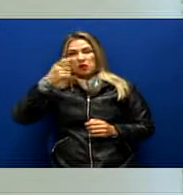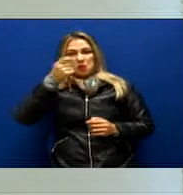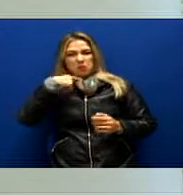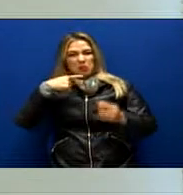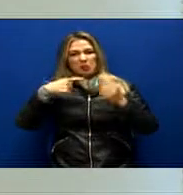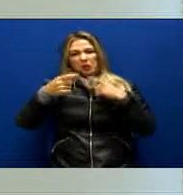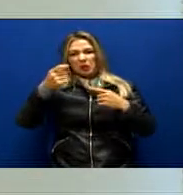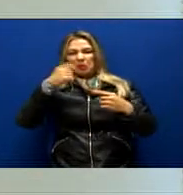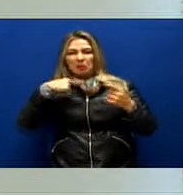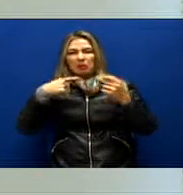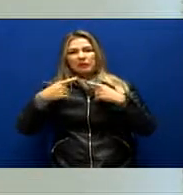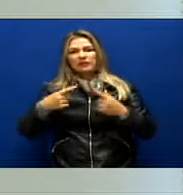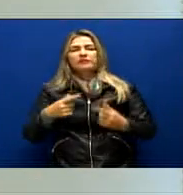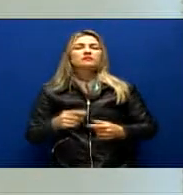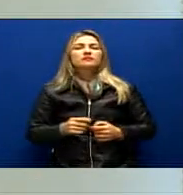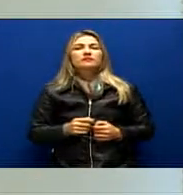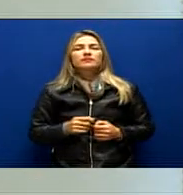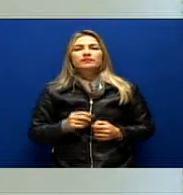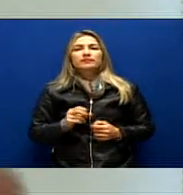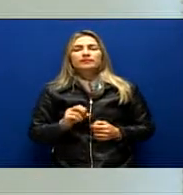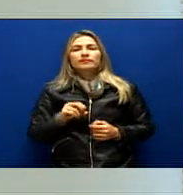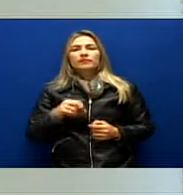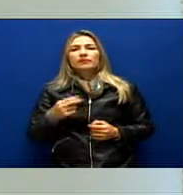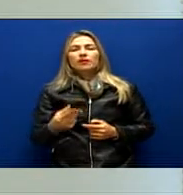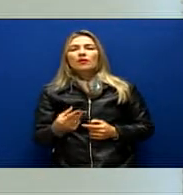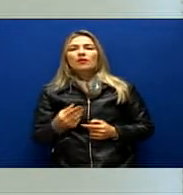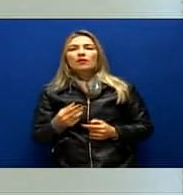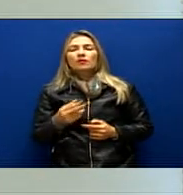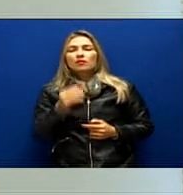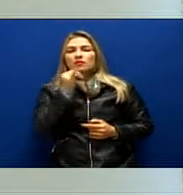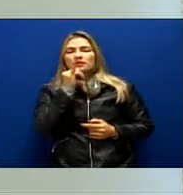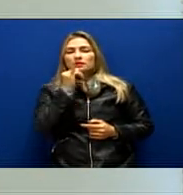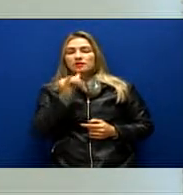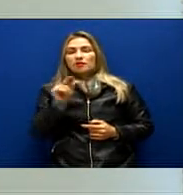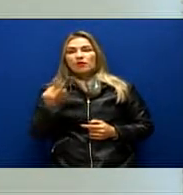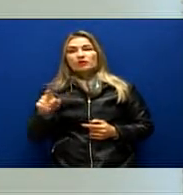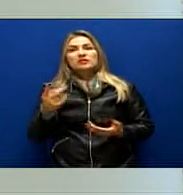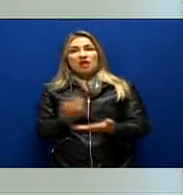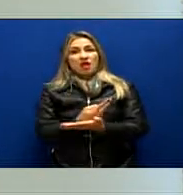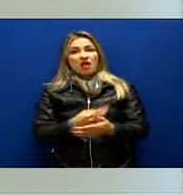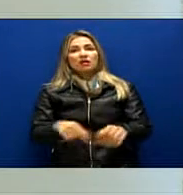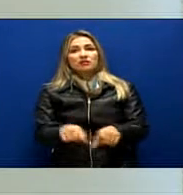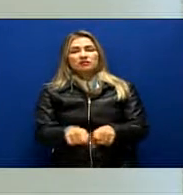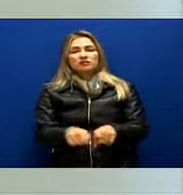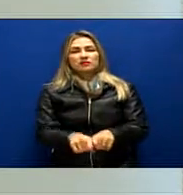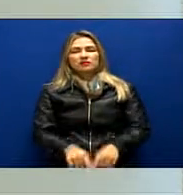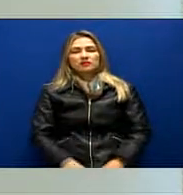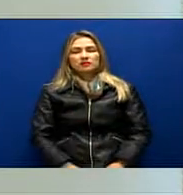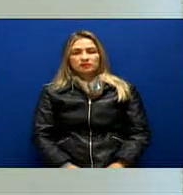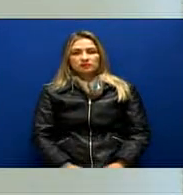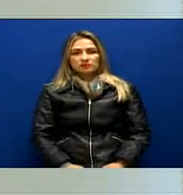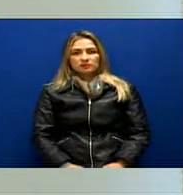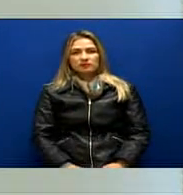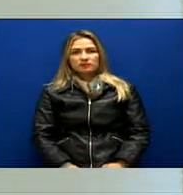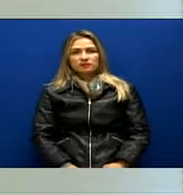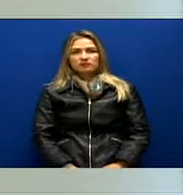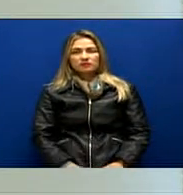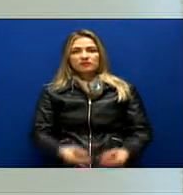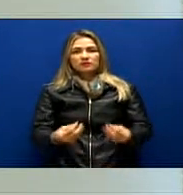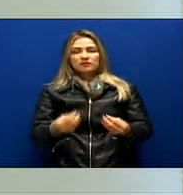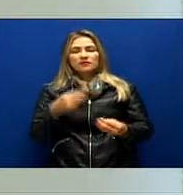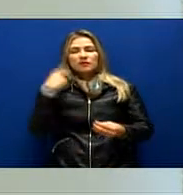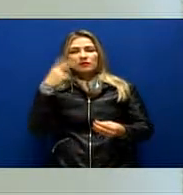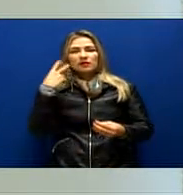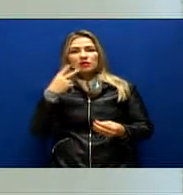prefere terceirizar o erro de Vossa Excelência da última sessão. Acho que não é por aí o caminho. Não é possível que 19